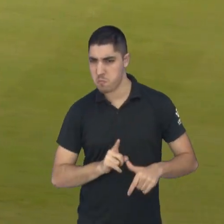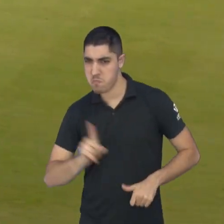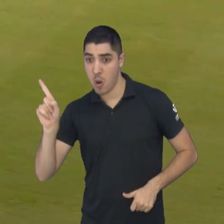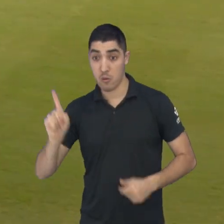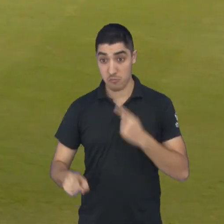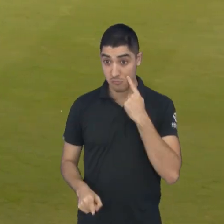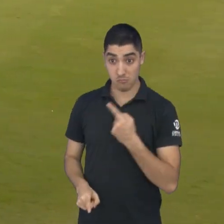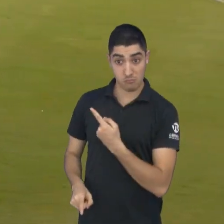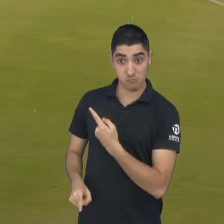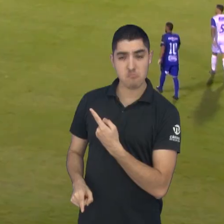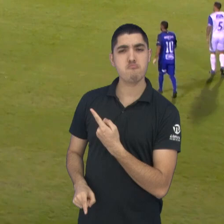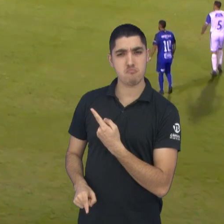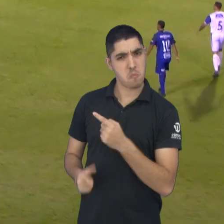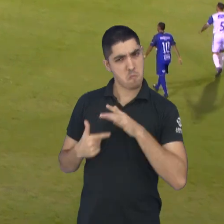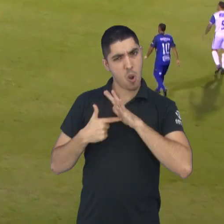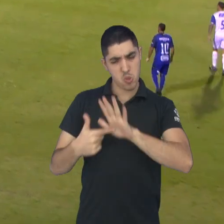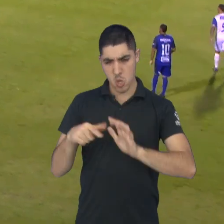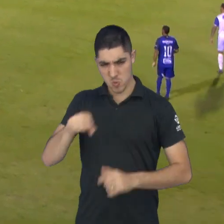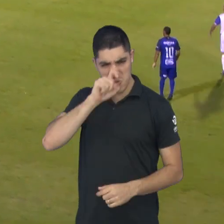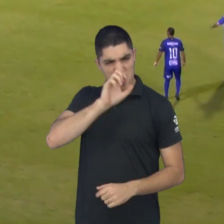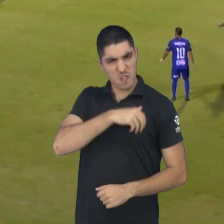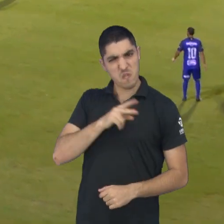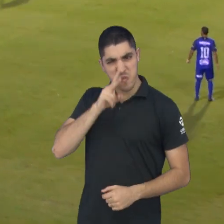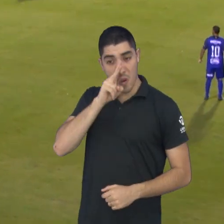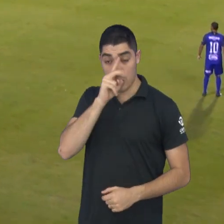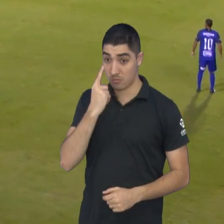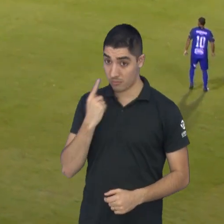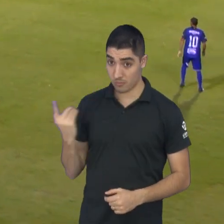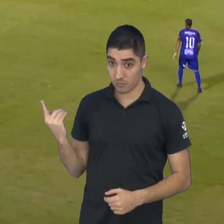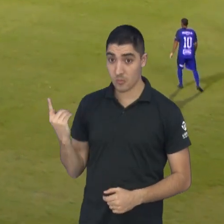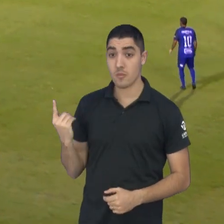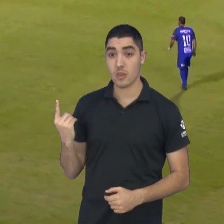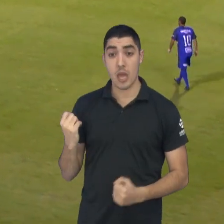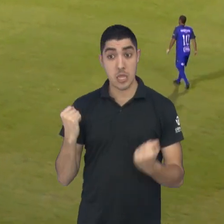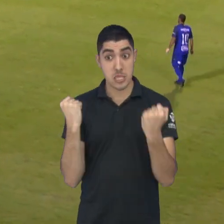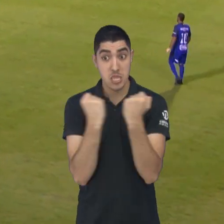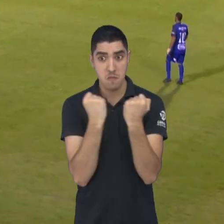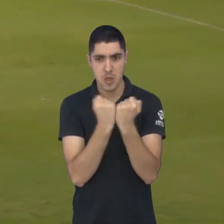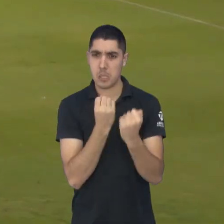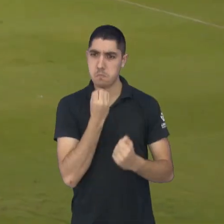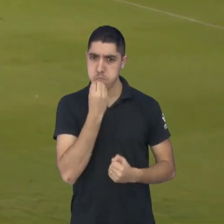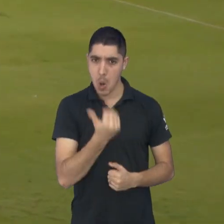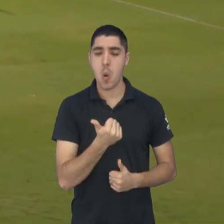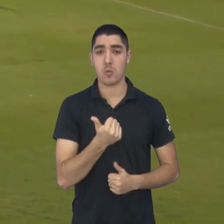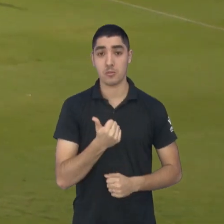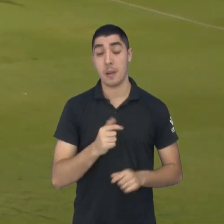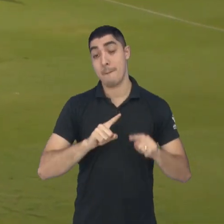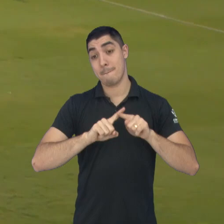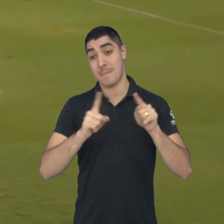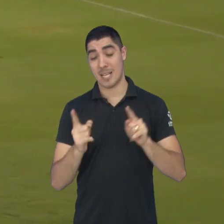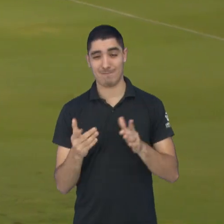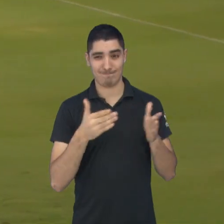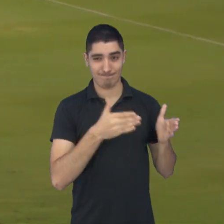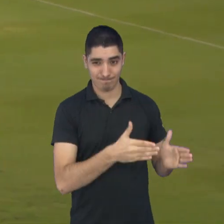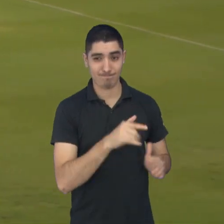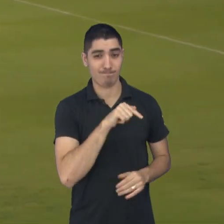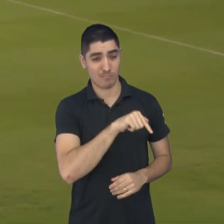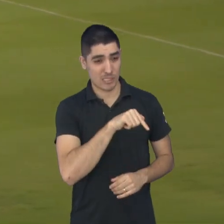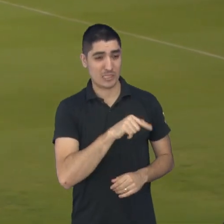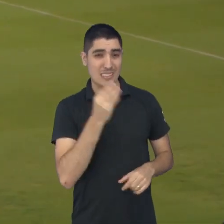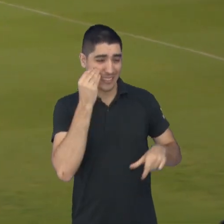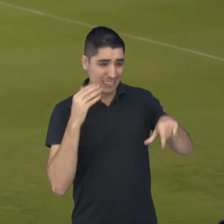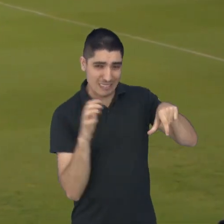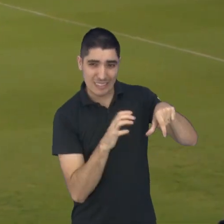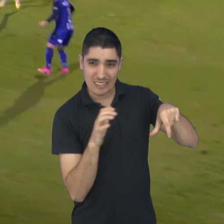time começou ligado. A defesa do São José impedia a construção de jogadas, mas encontrava dificuldades na